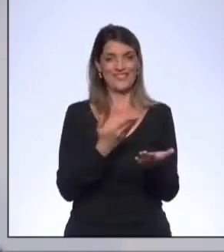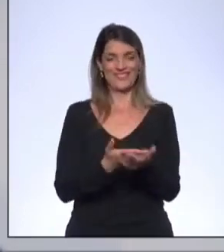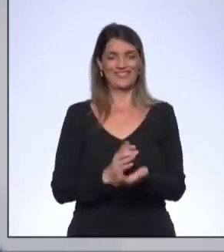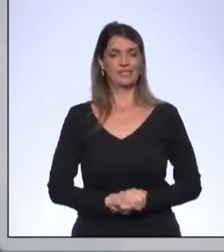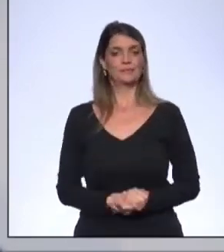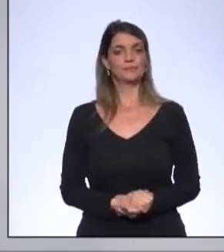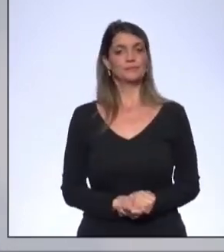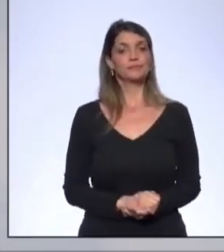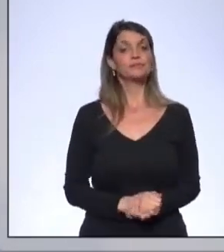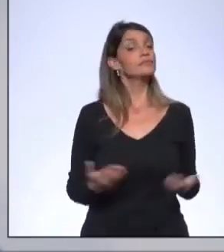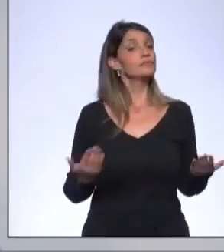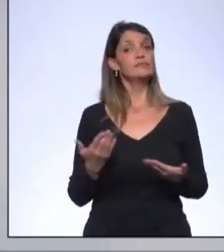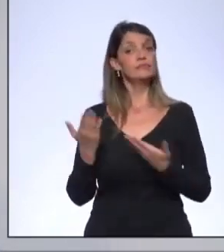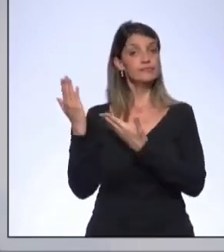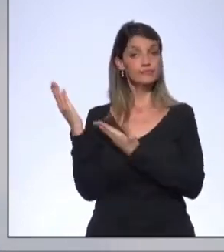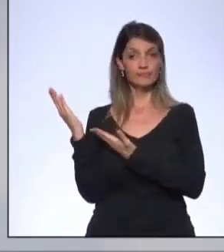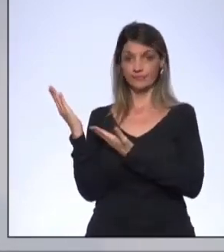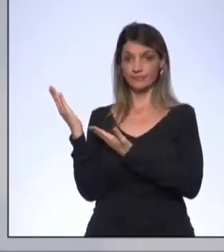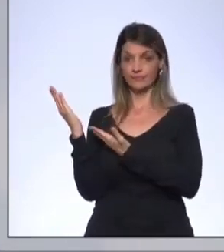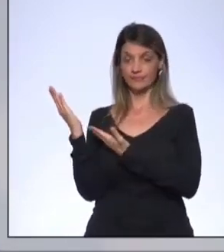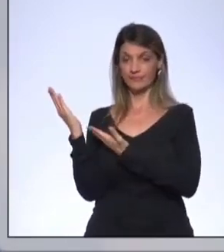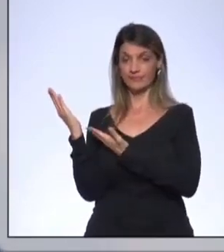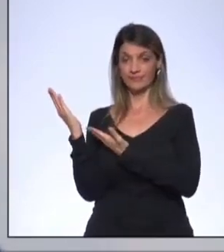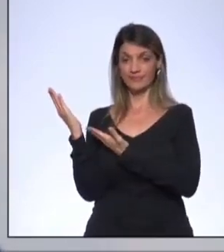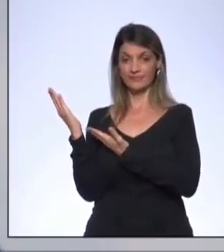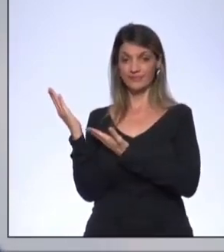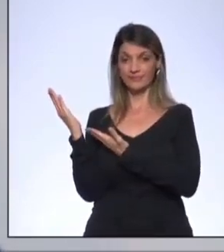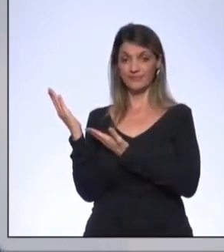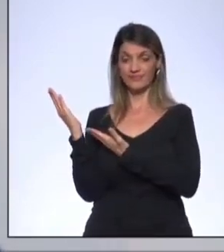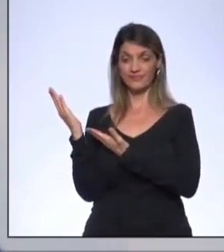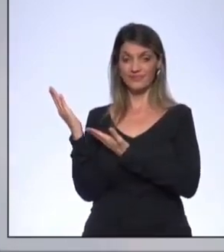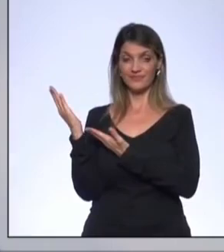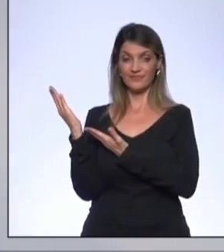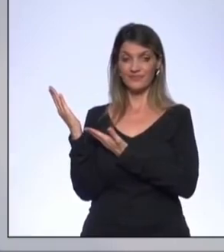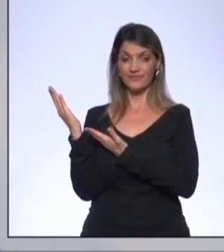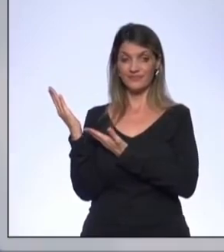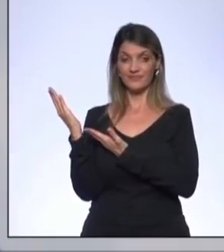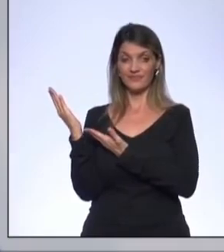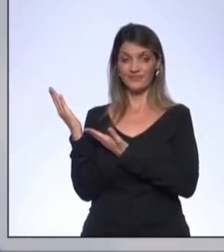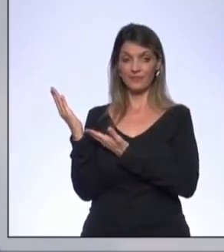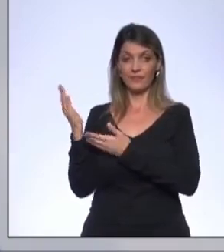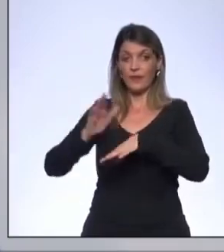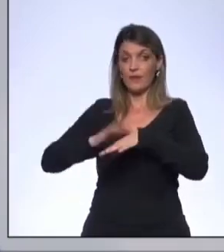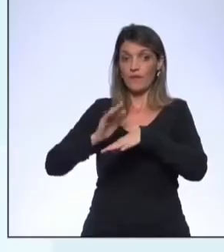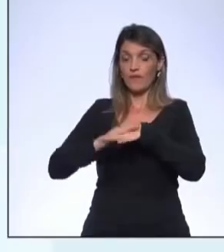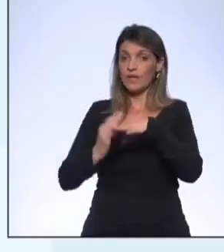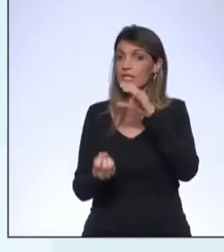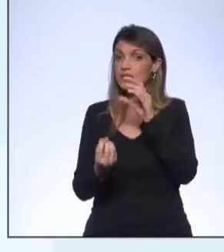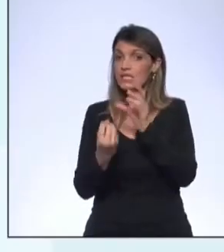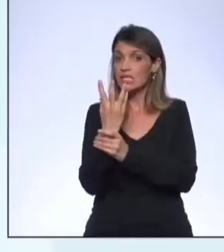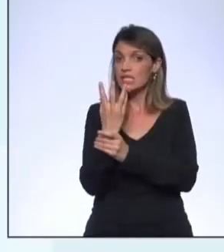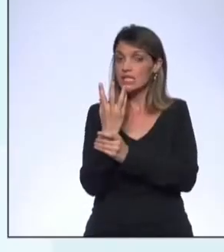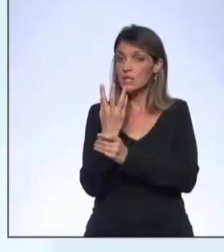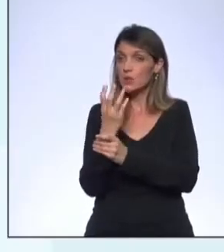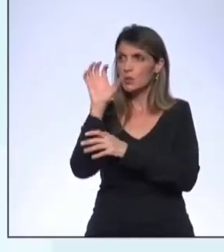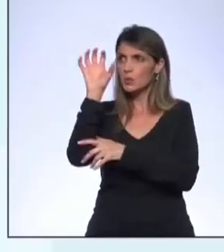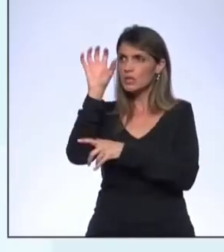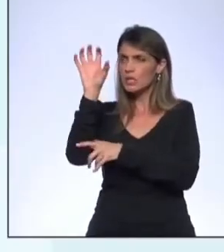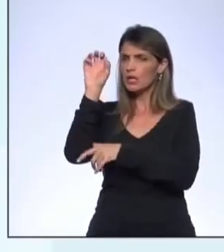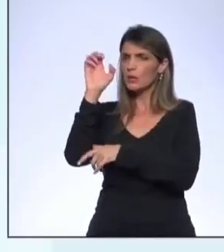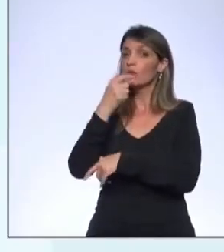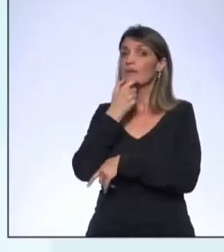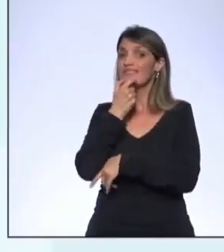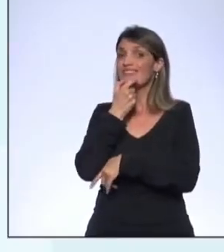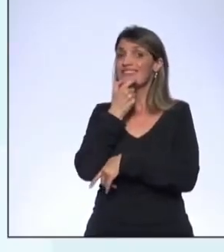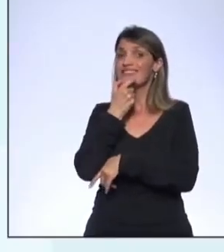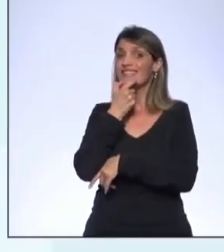Vamos colocar na tela a questão da formação do Estado inglês, tá? A formação da monarquia